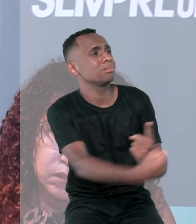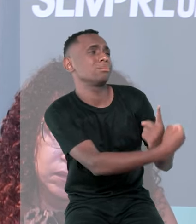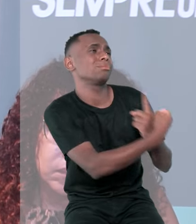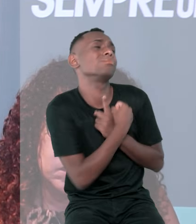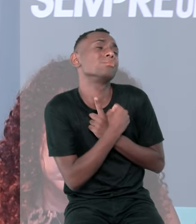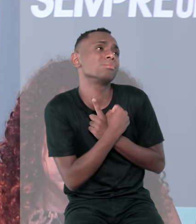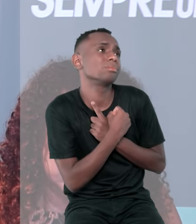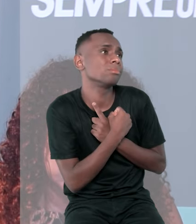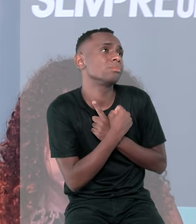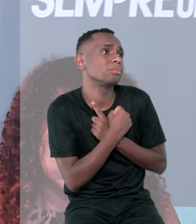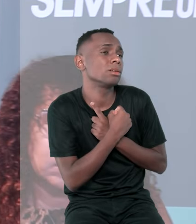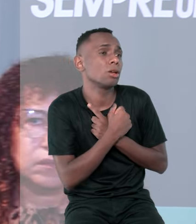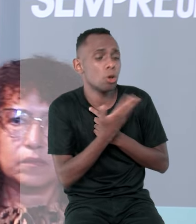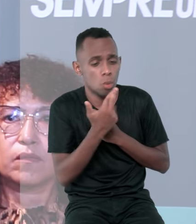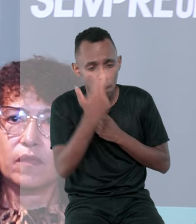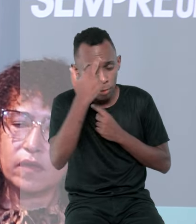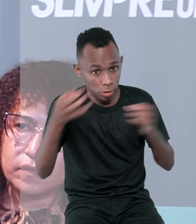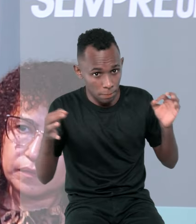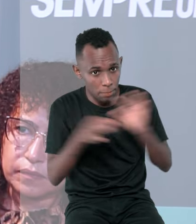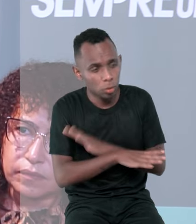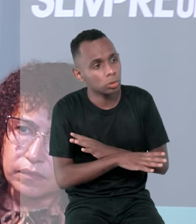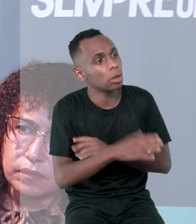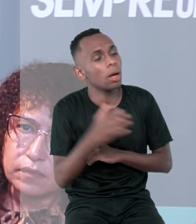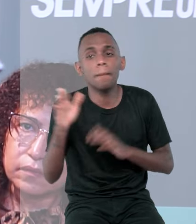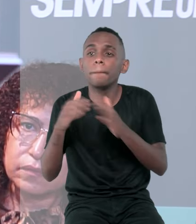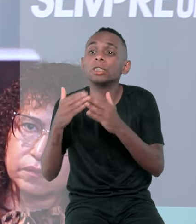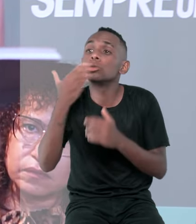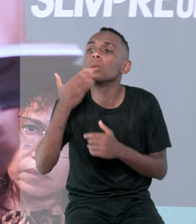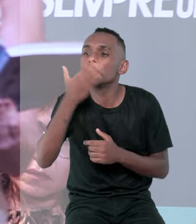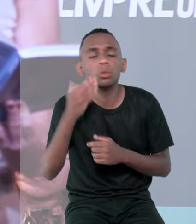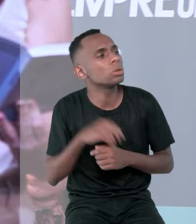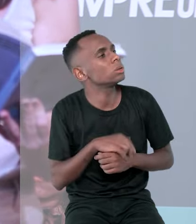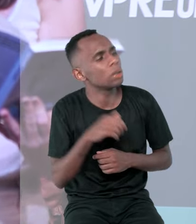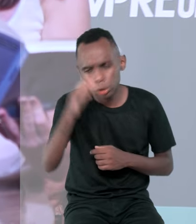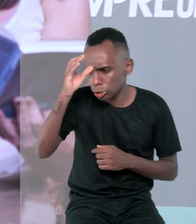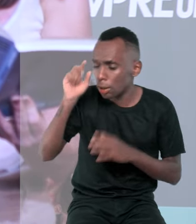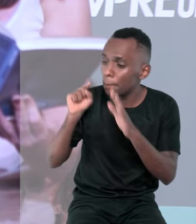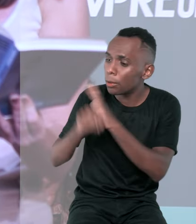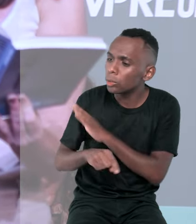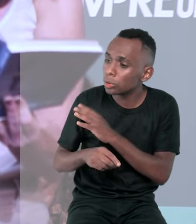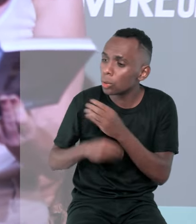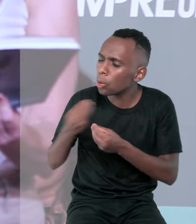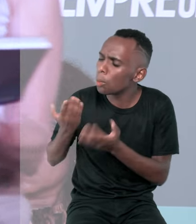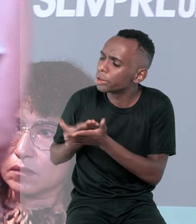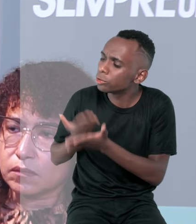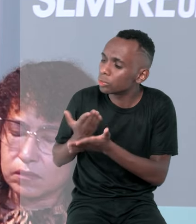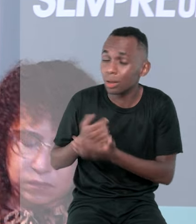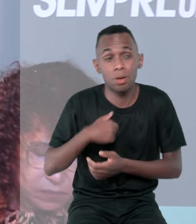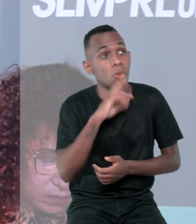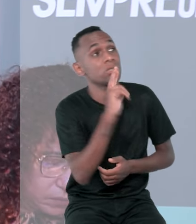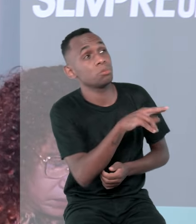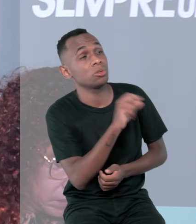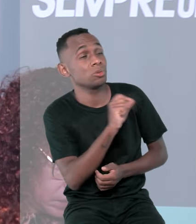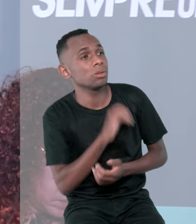abraçado. Quando o almoço terminou, pedimos a sobremesa. E ela perguntou como iam meus estudos. Eu